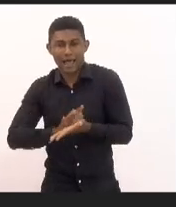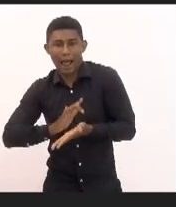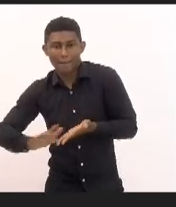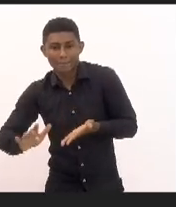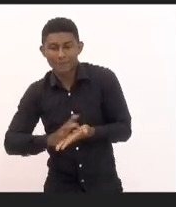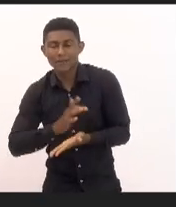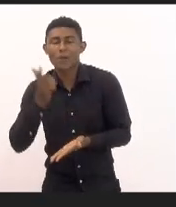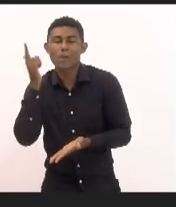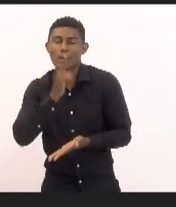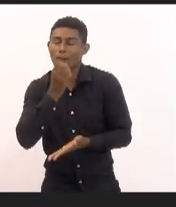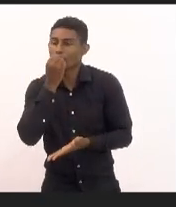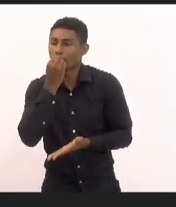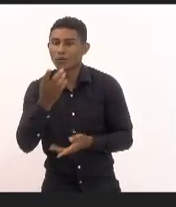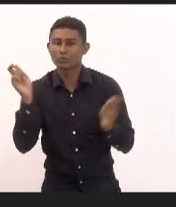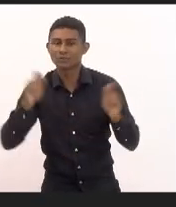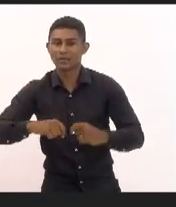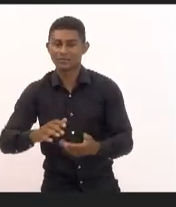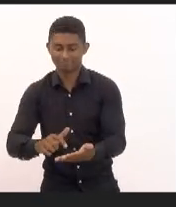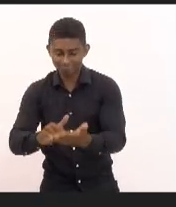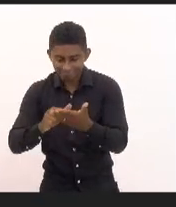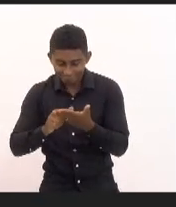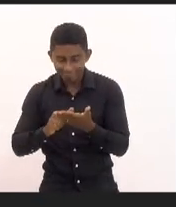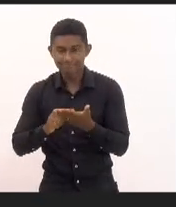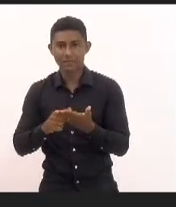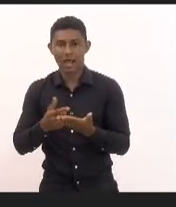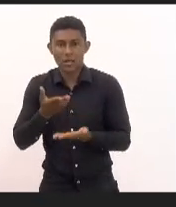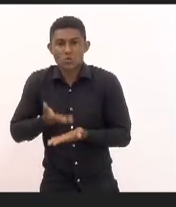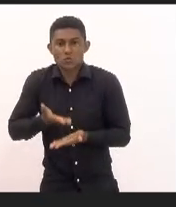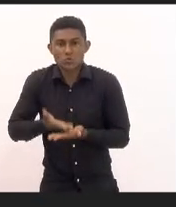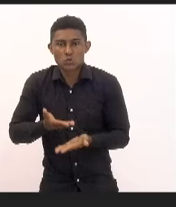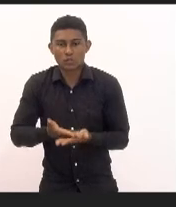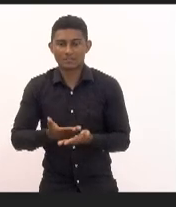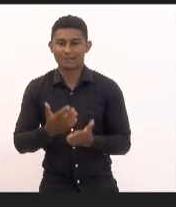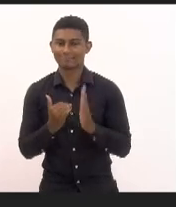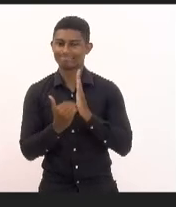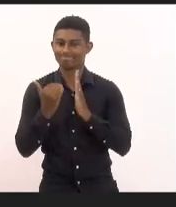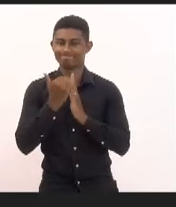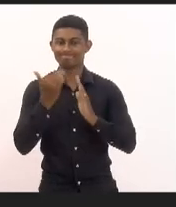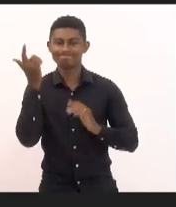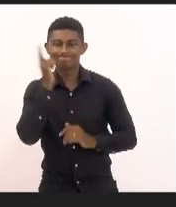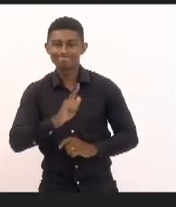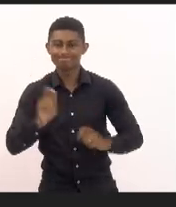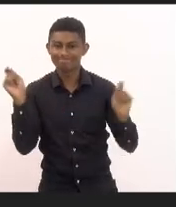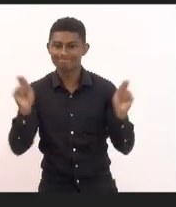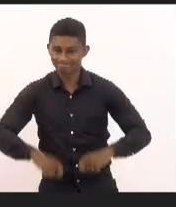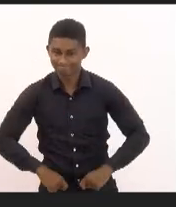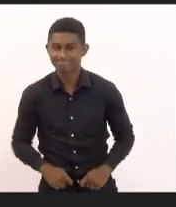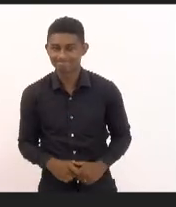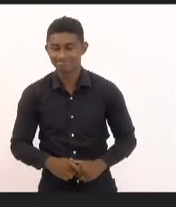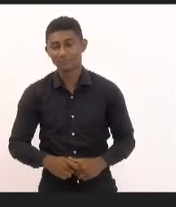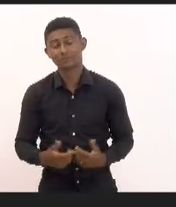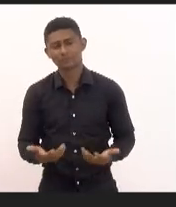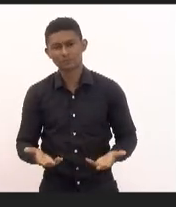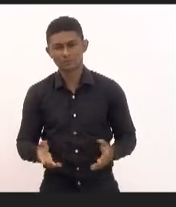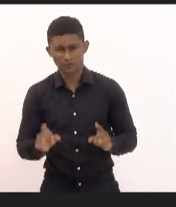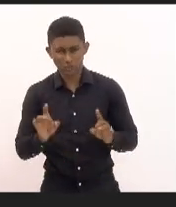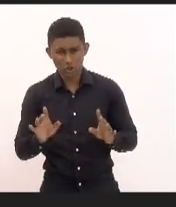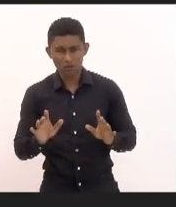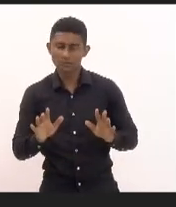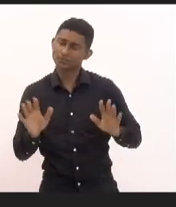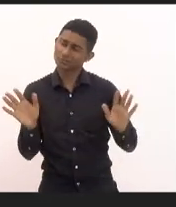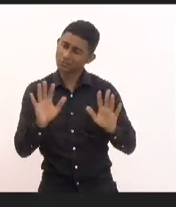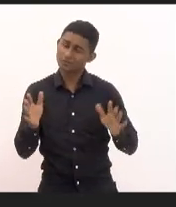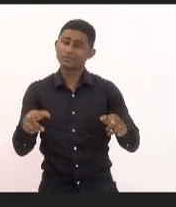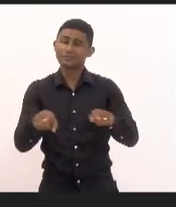em qualidade no seu ensino. É o que é esse o investimento. Não apenas isso, mas na